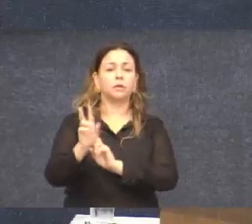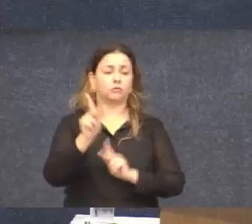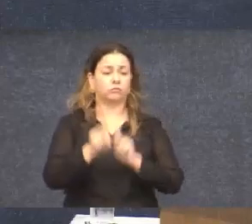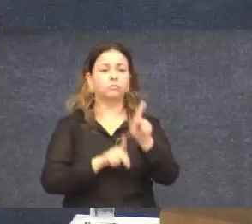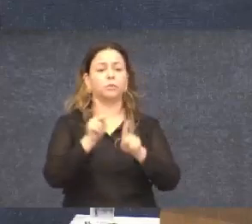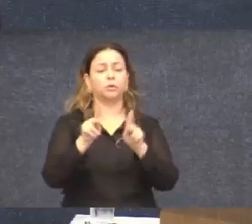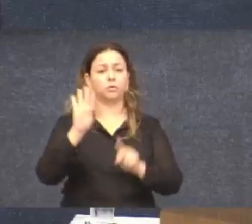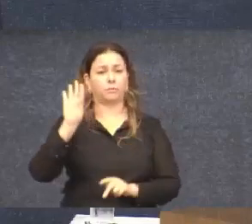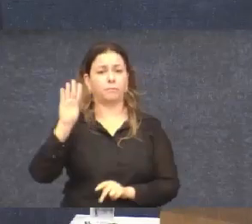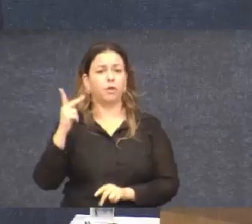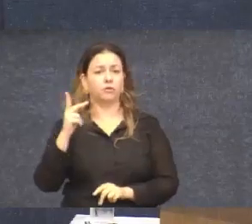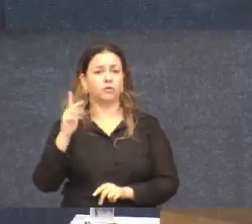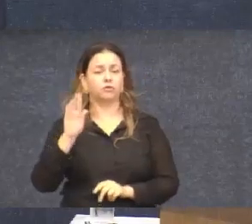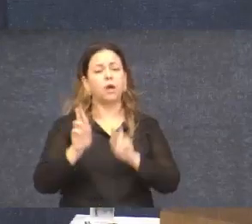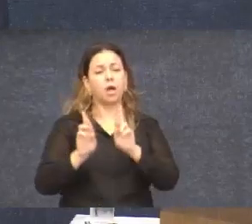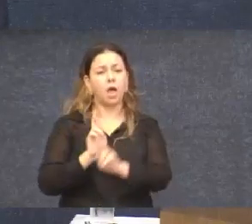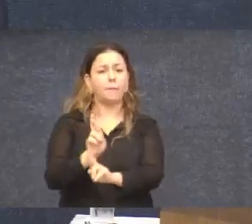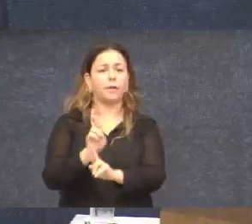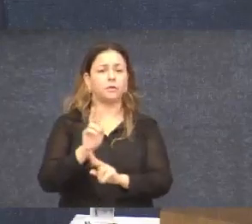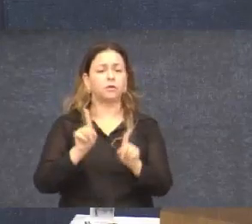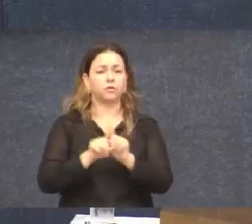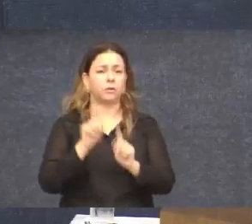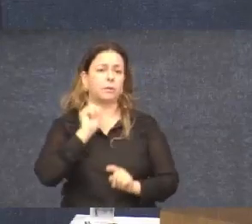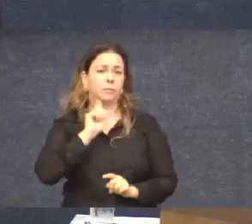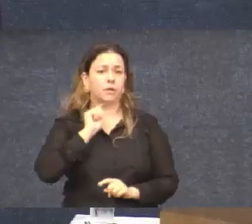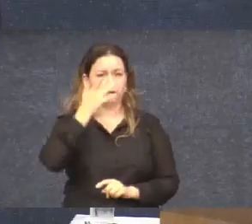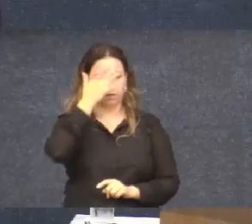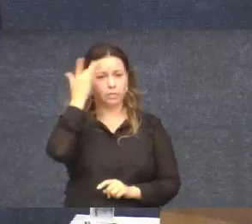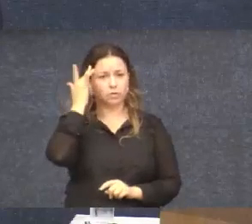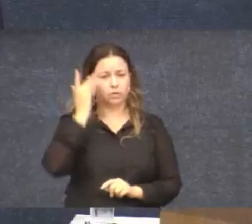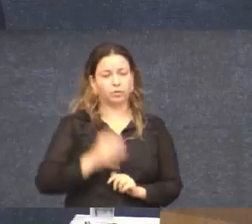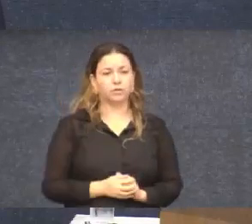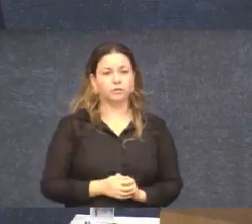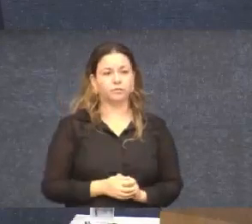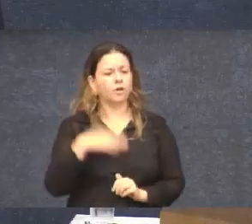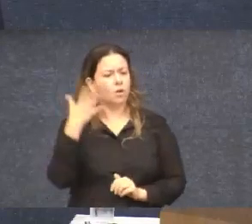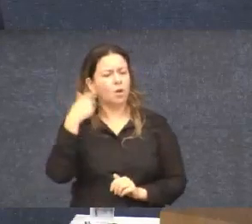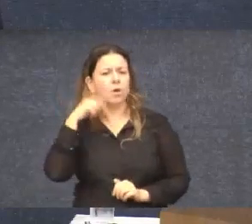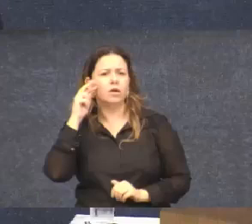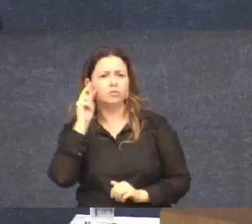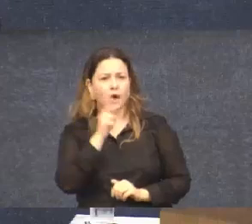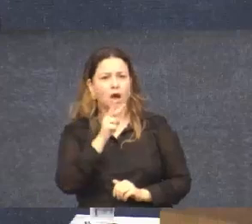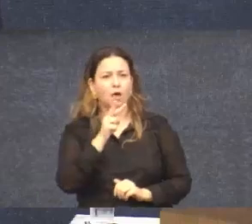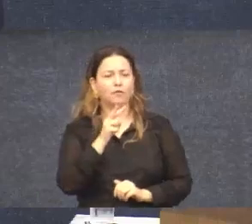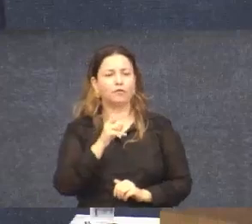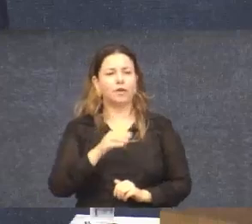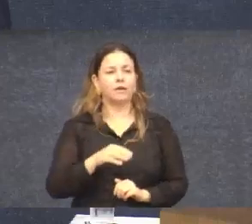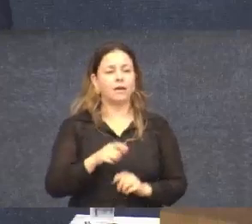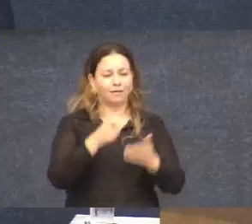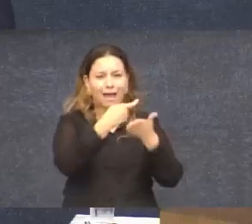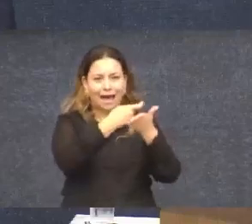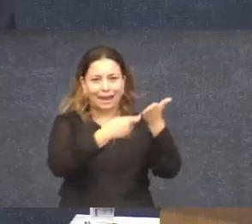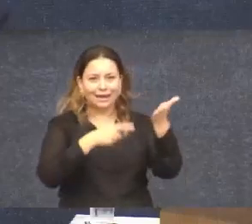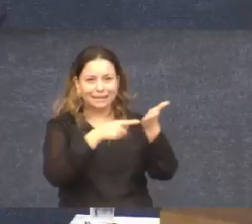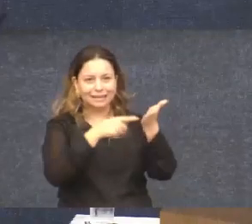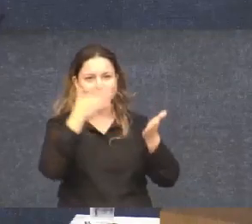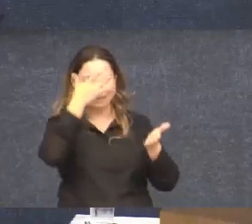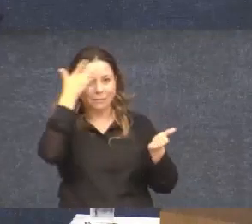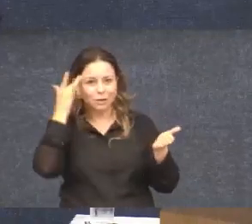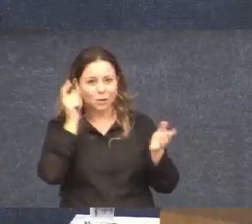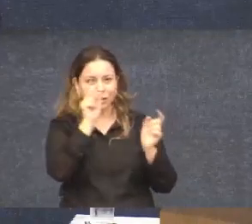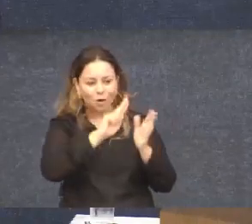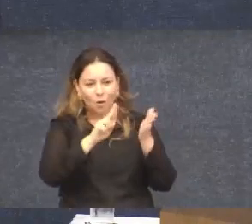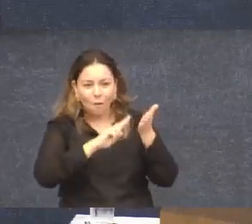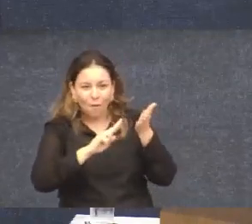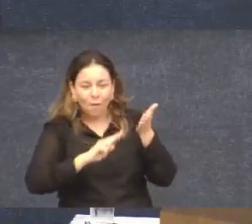e do povo de Belo Horizonte. E quando eu vi aqui a lista dos homenageados, eu vi